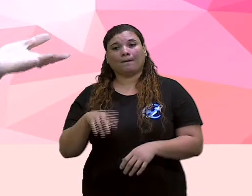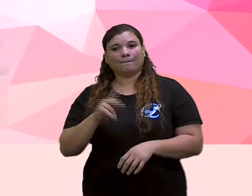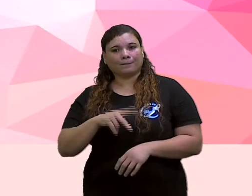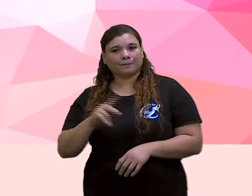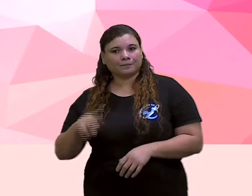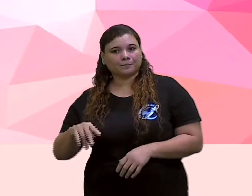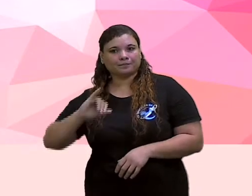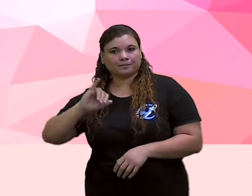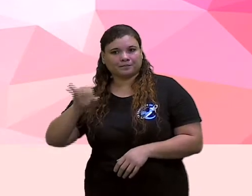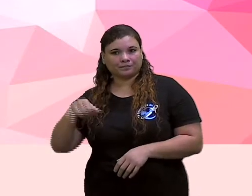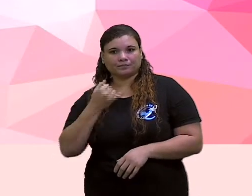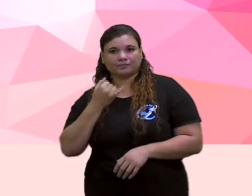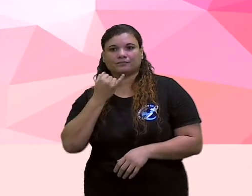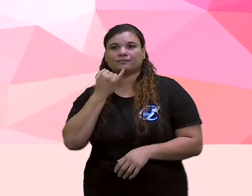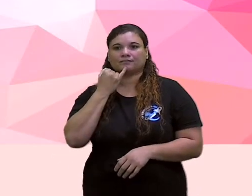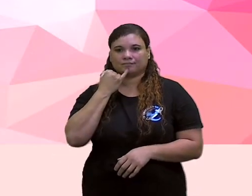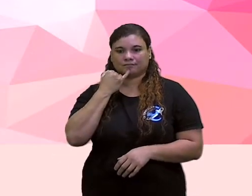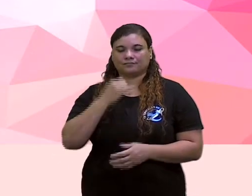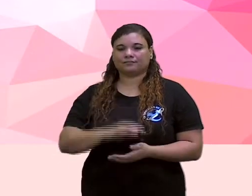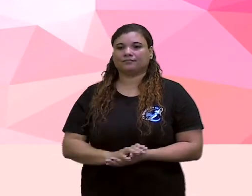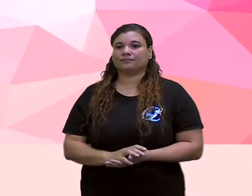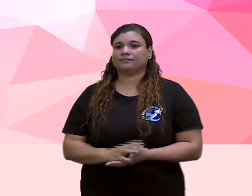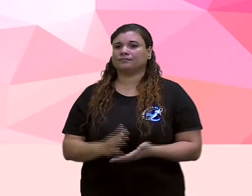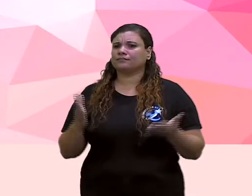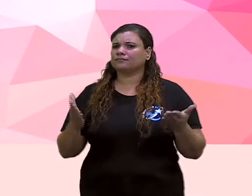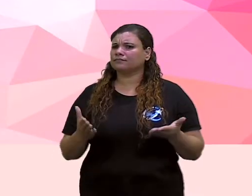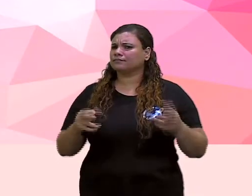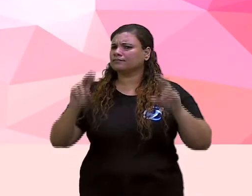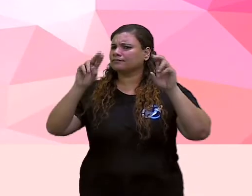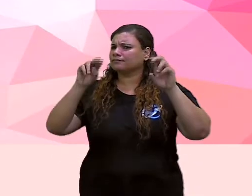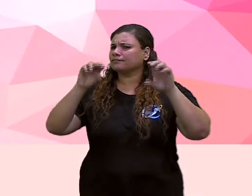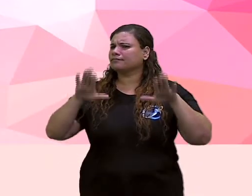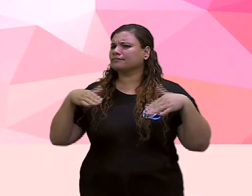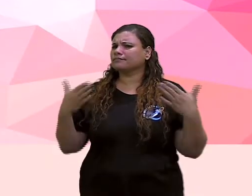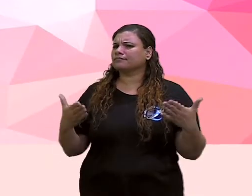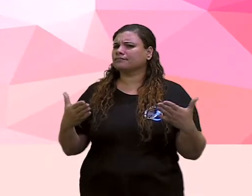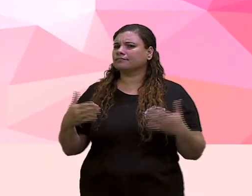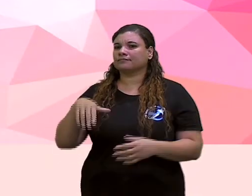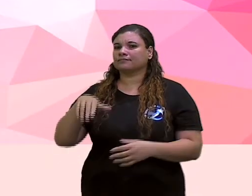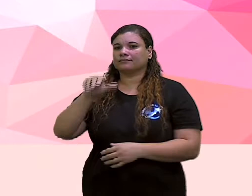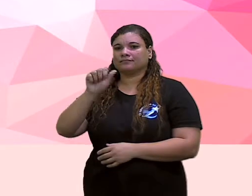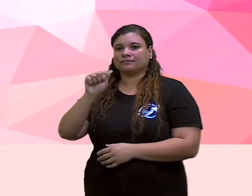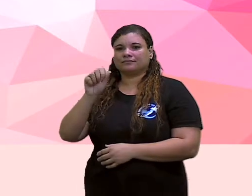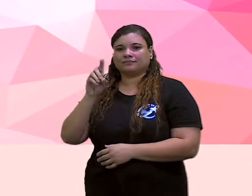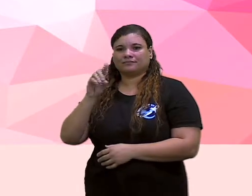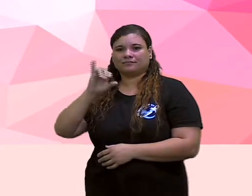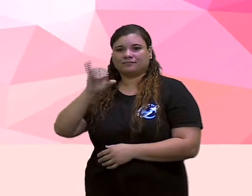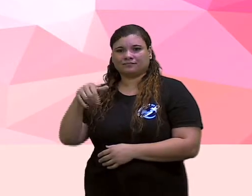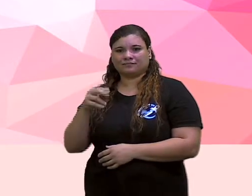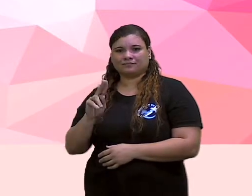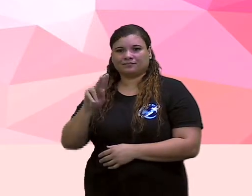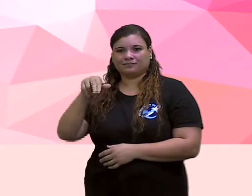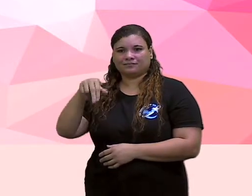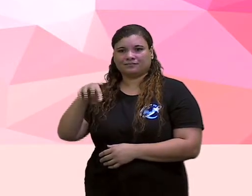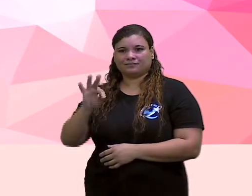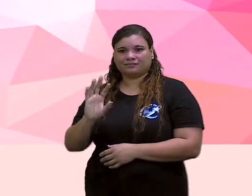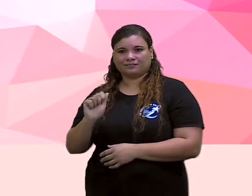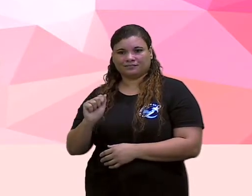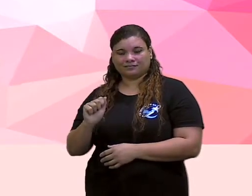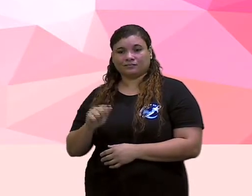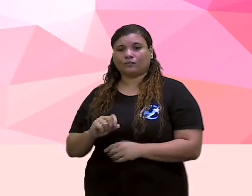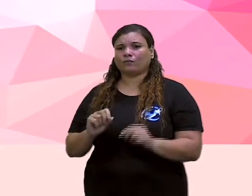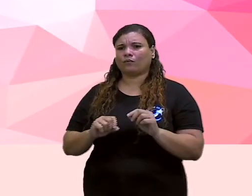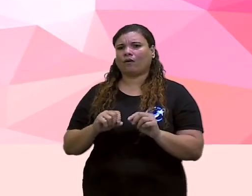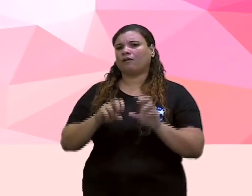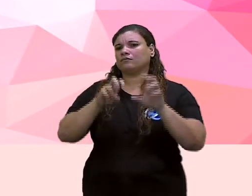será sobre adjunto adverbial. Sim, vamos lá então. O que é o adjunto adverbial? Antes da gente falar